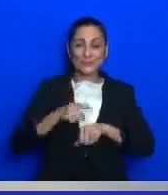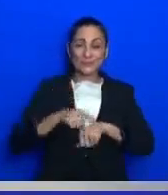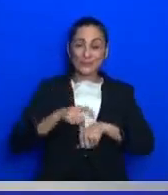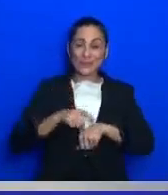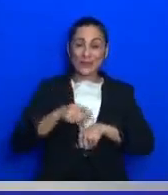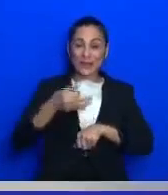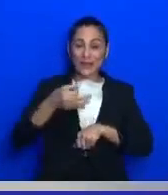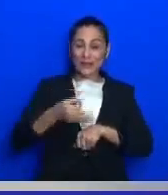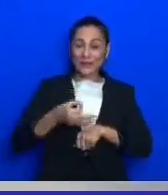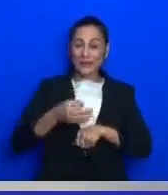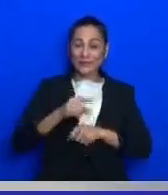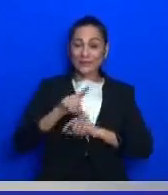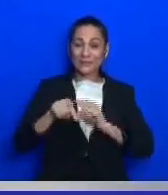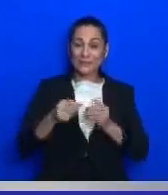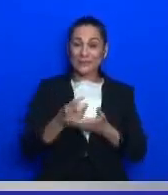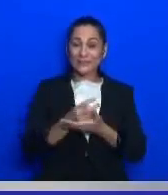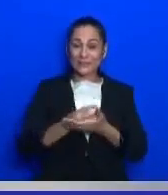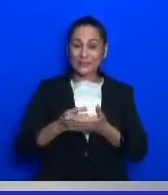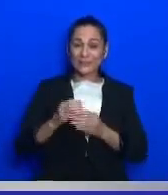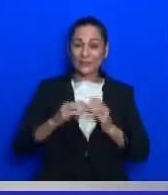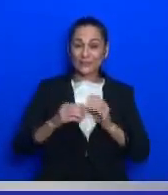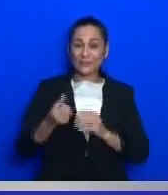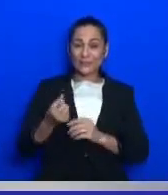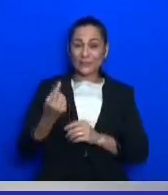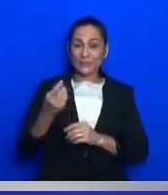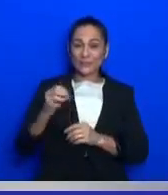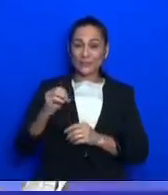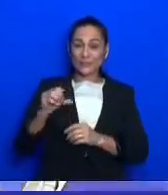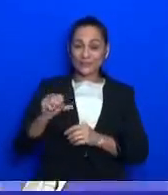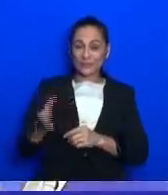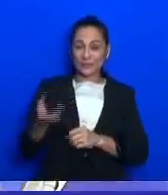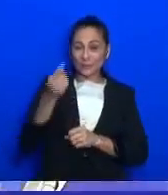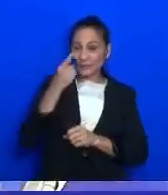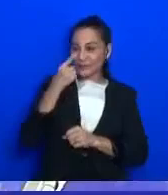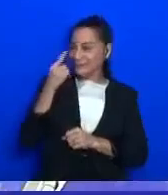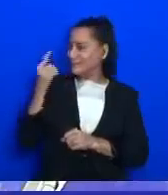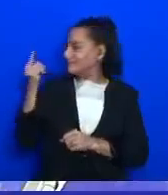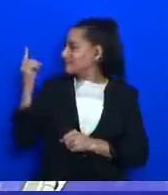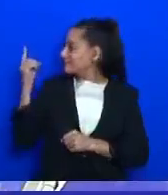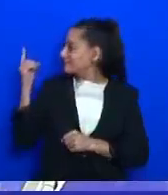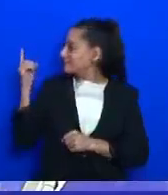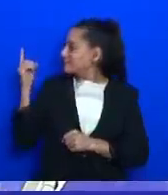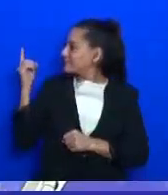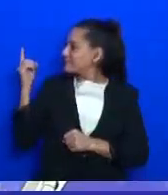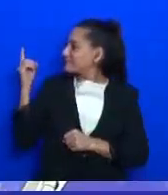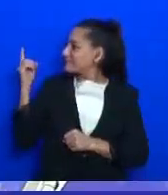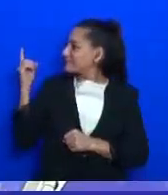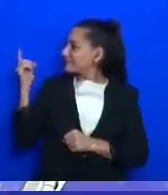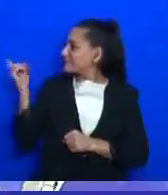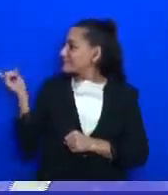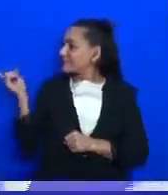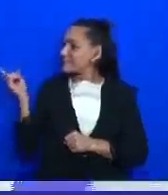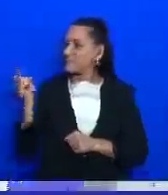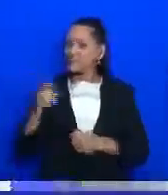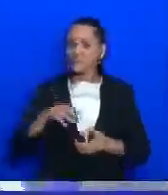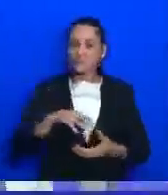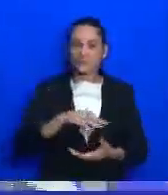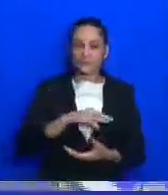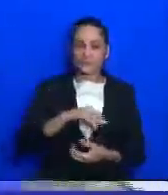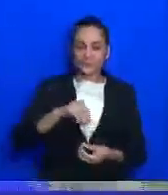Segura daqui na concurso 6.109. Bolas posicionadas. Valendo!